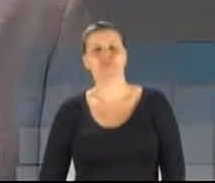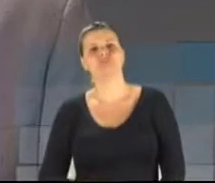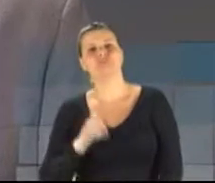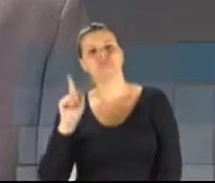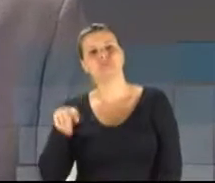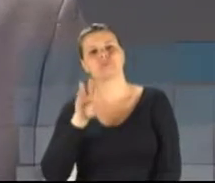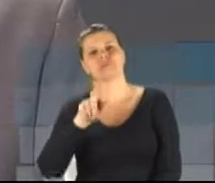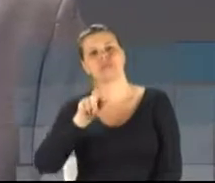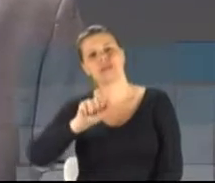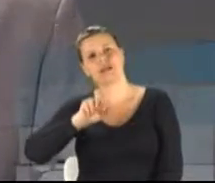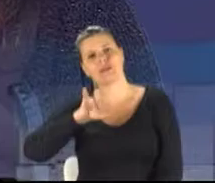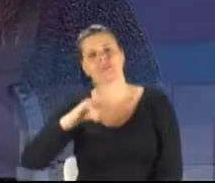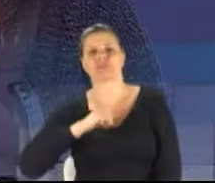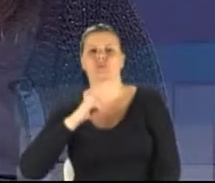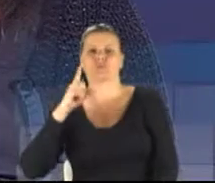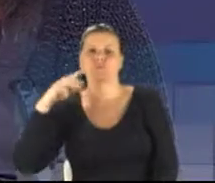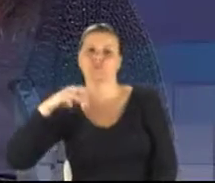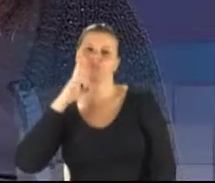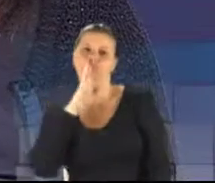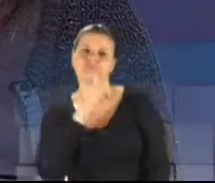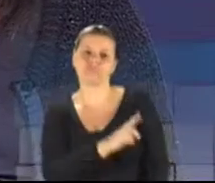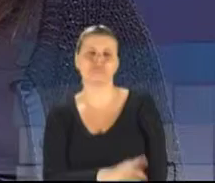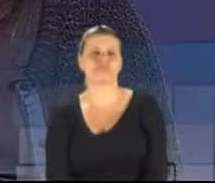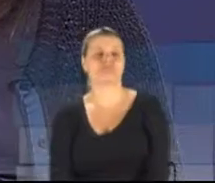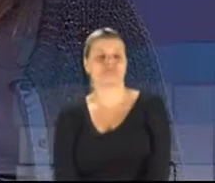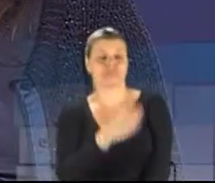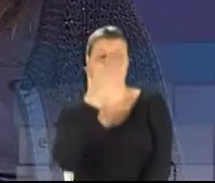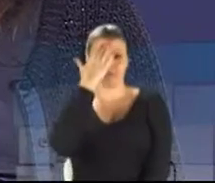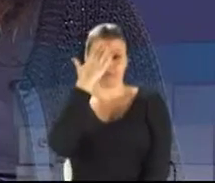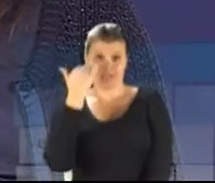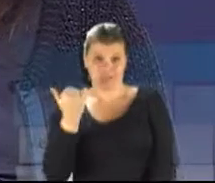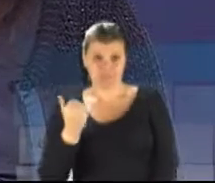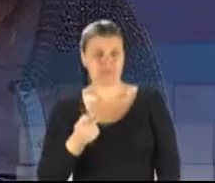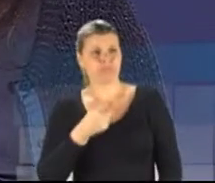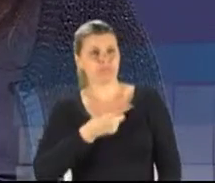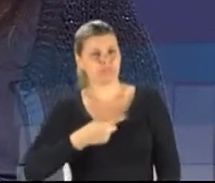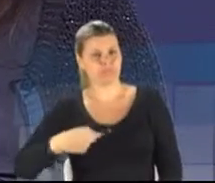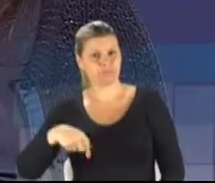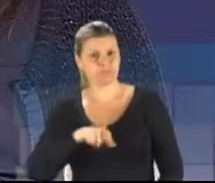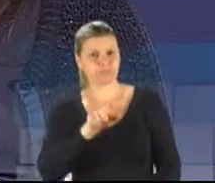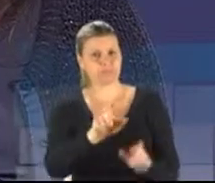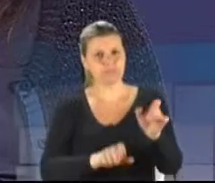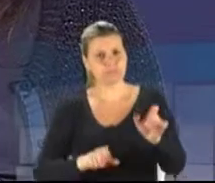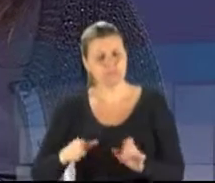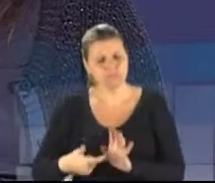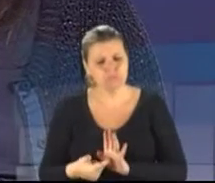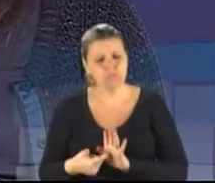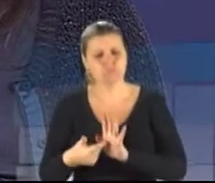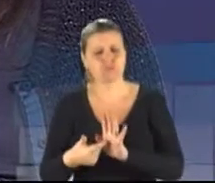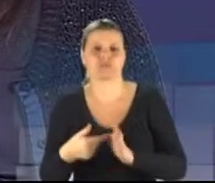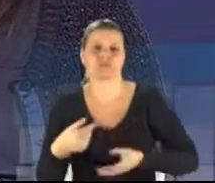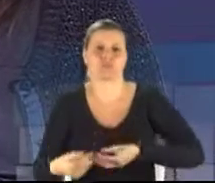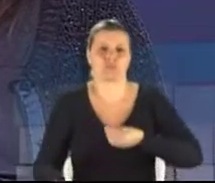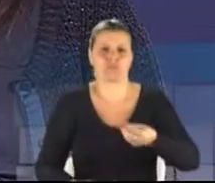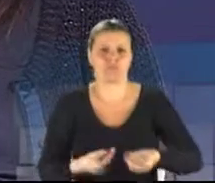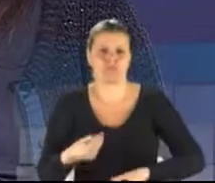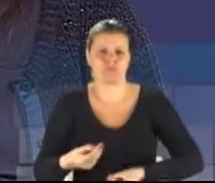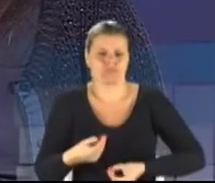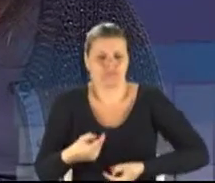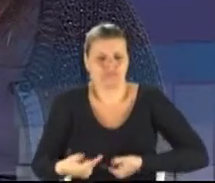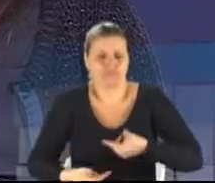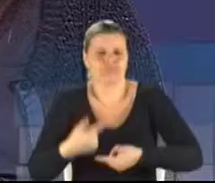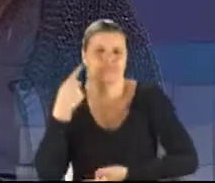um minuto para a réplica sabe armes que o pessoal tem mostrado na prática como que se atua na política sem